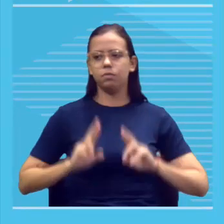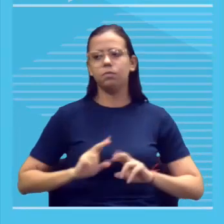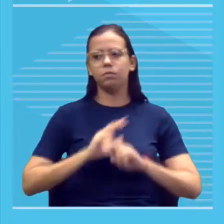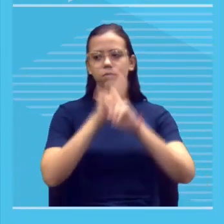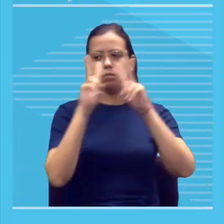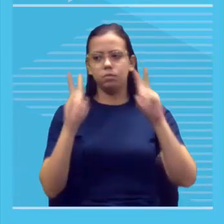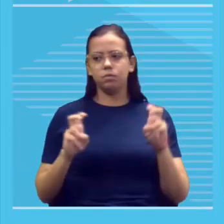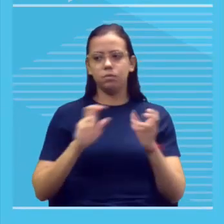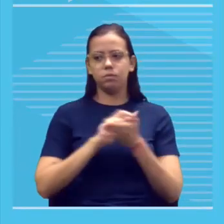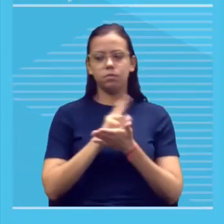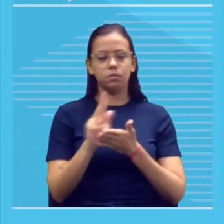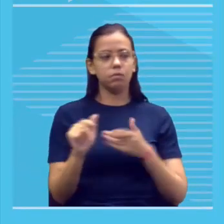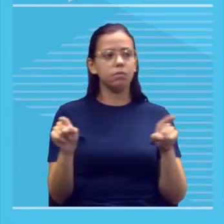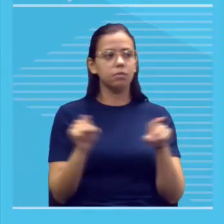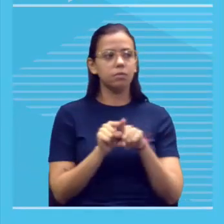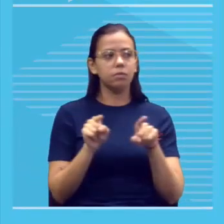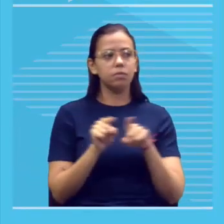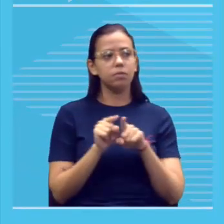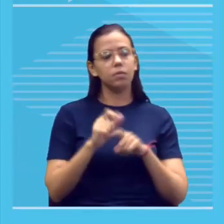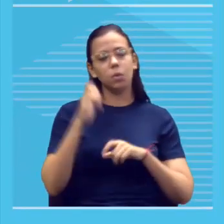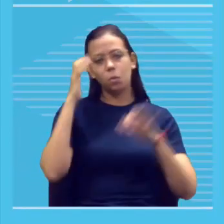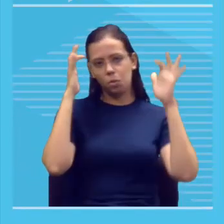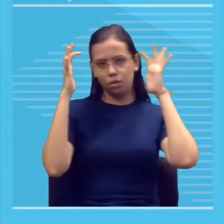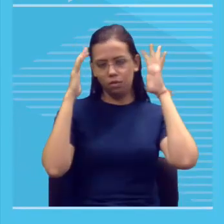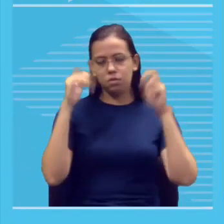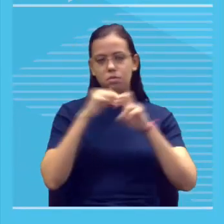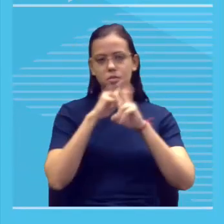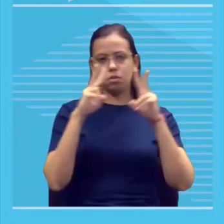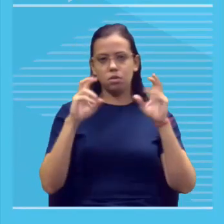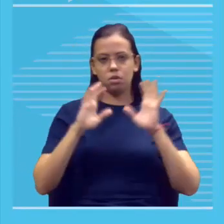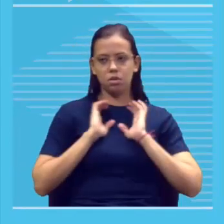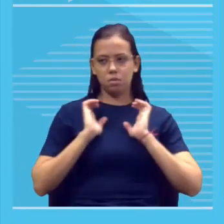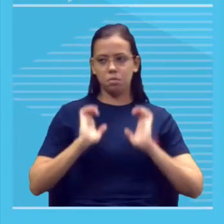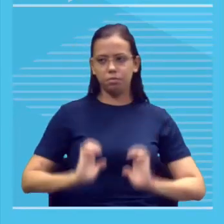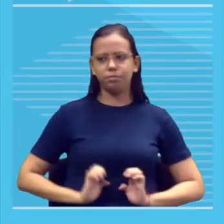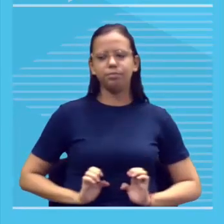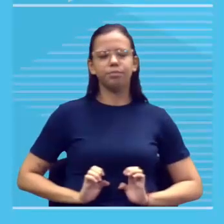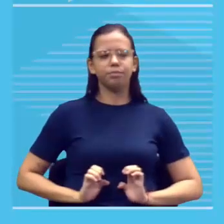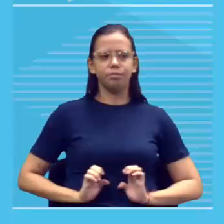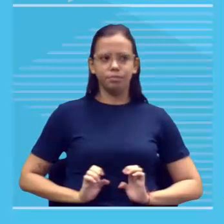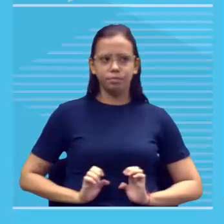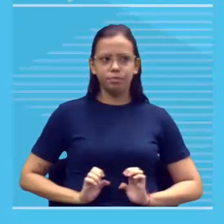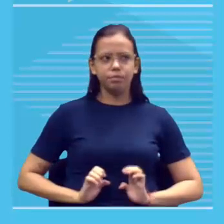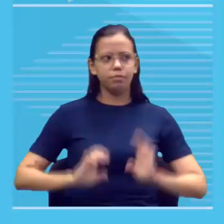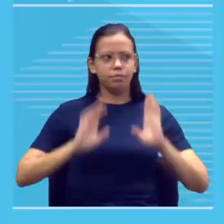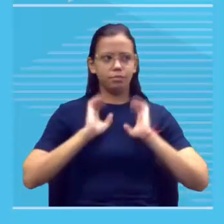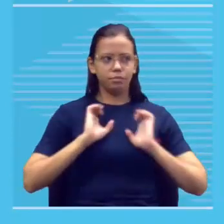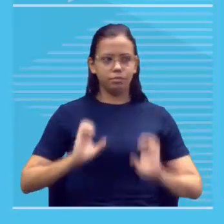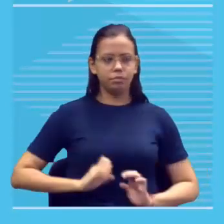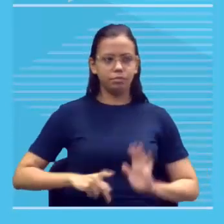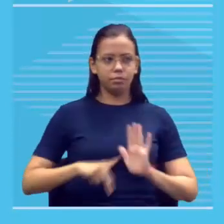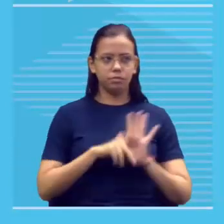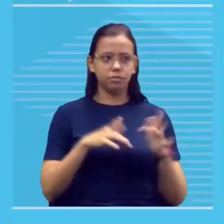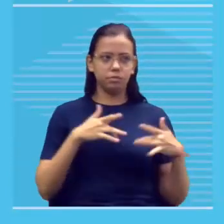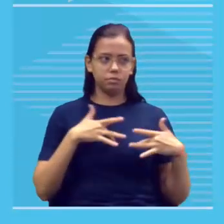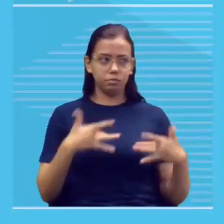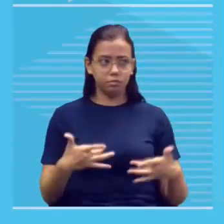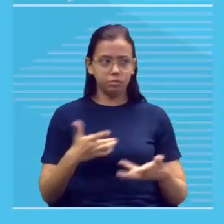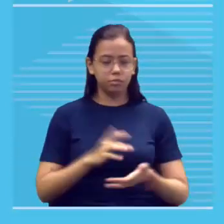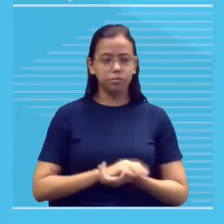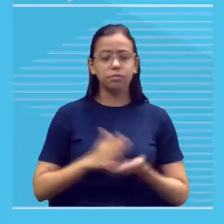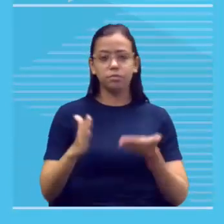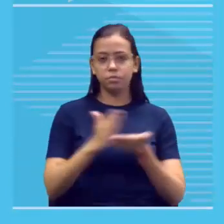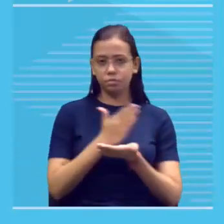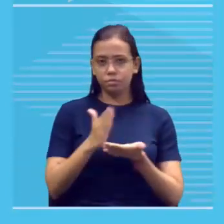inclusive uma reflexão sobre ética né Essa ética da caridade O Livro